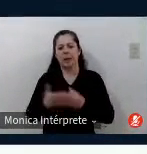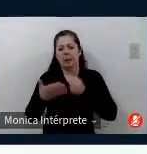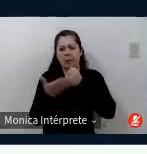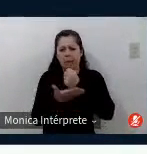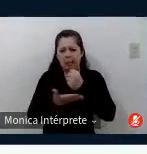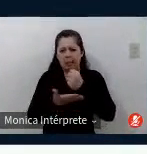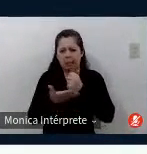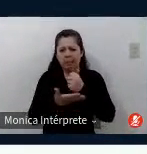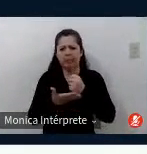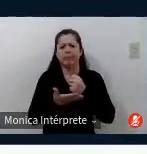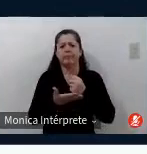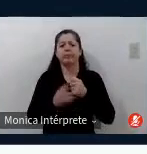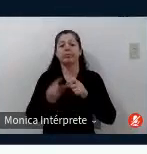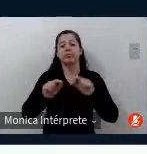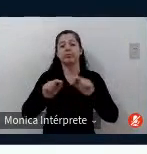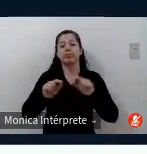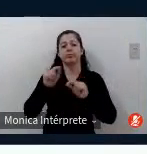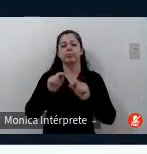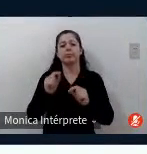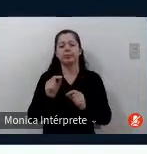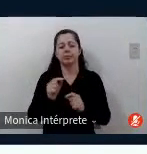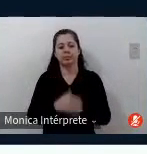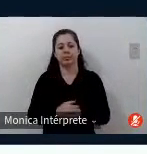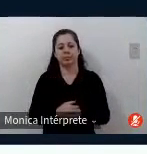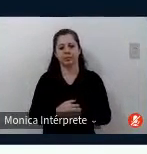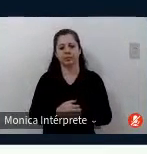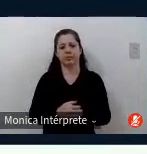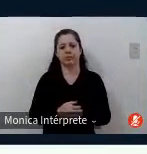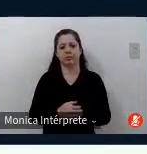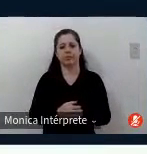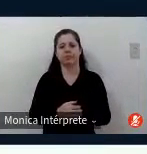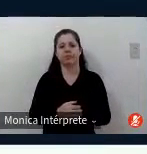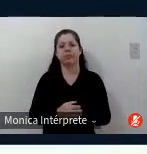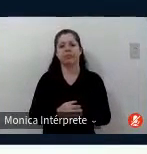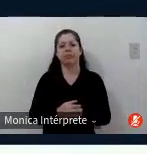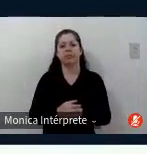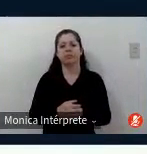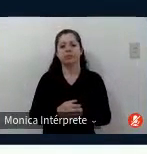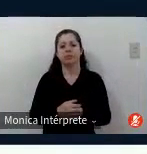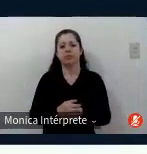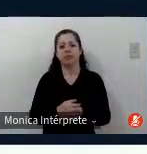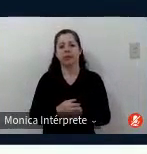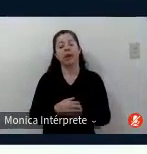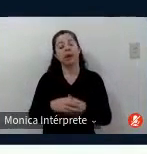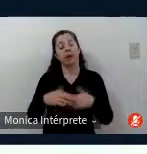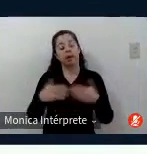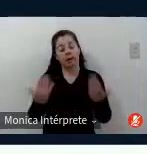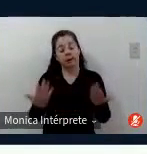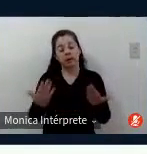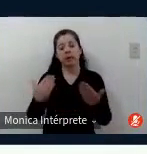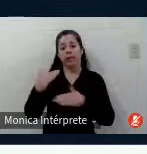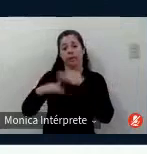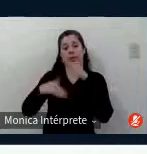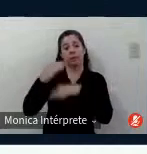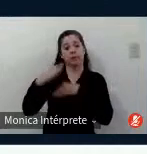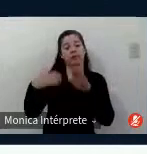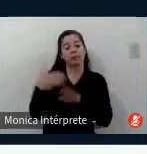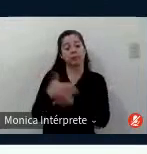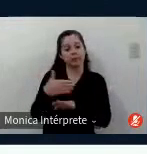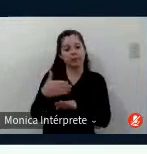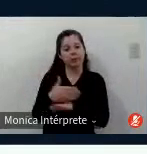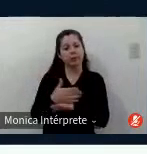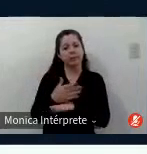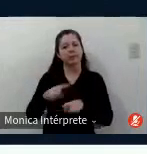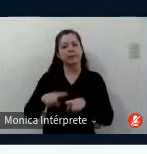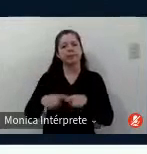gestão, né, então, sim, dentro de um processo participativo, né, mas assim, a execução, né, ou